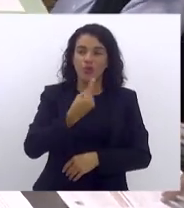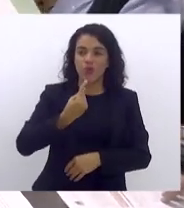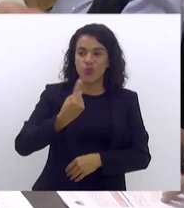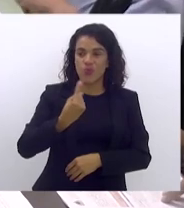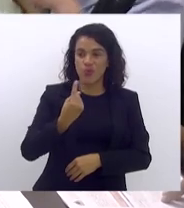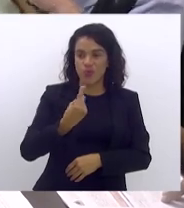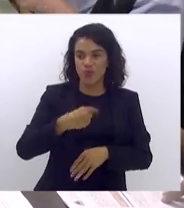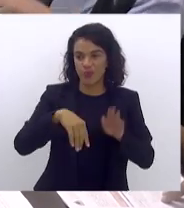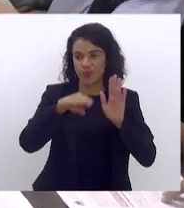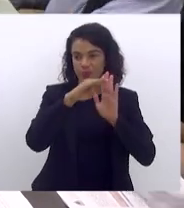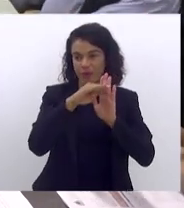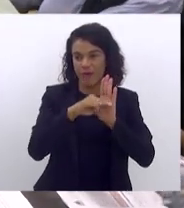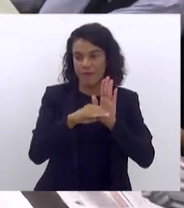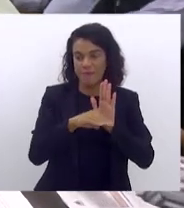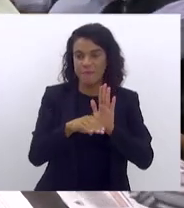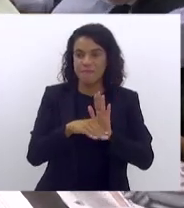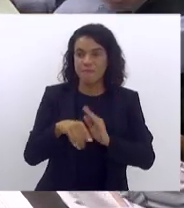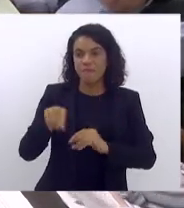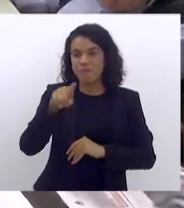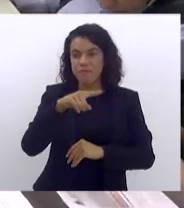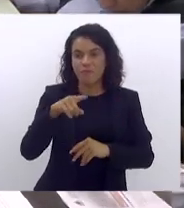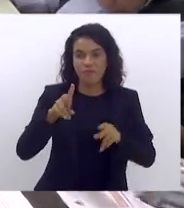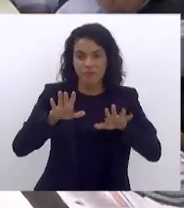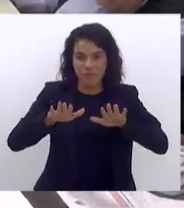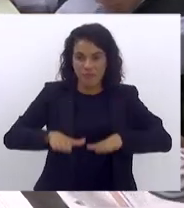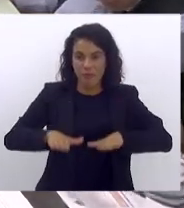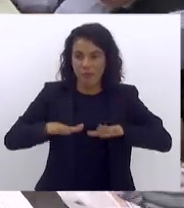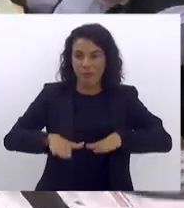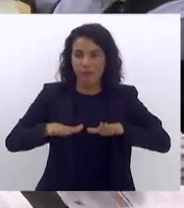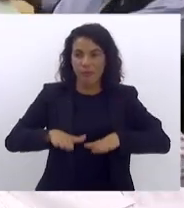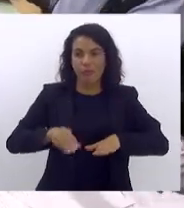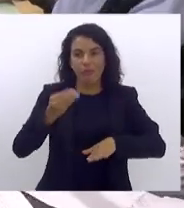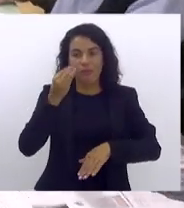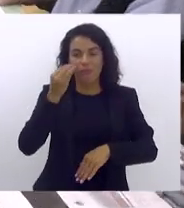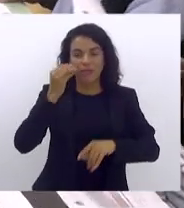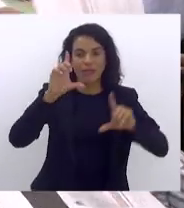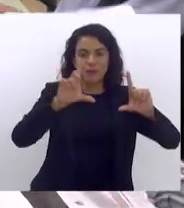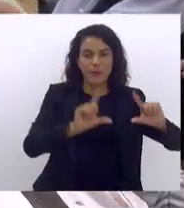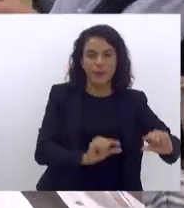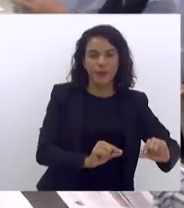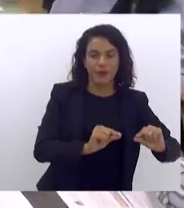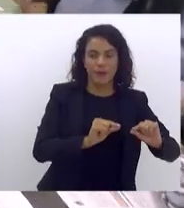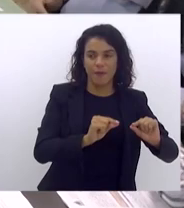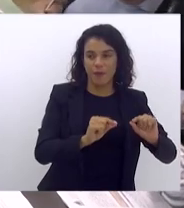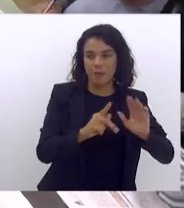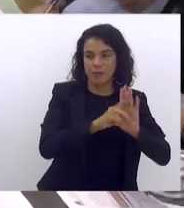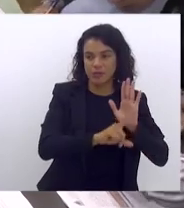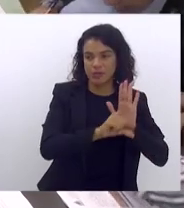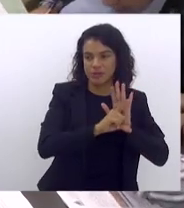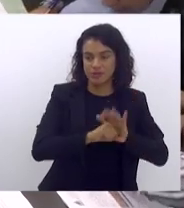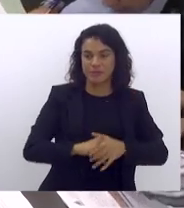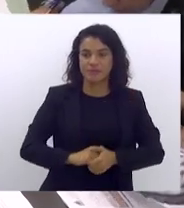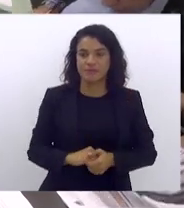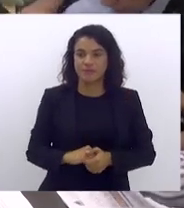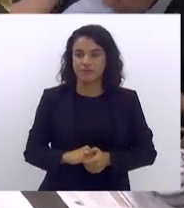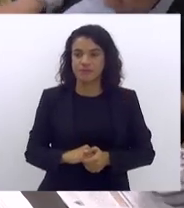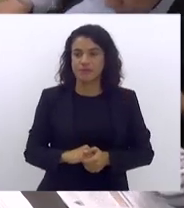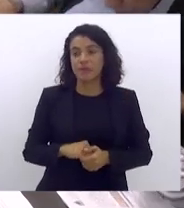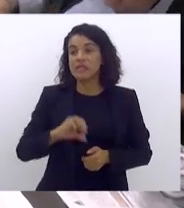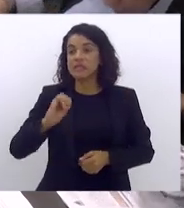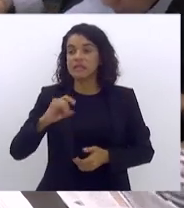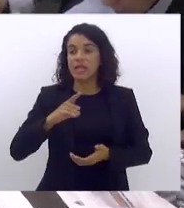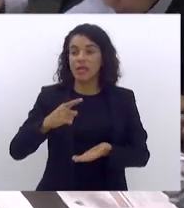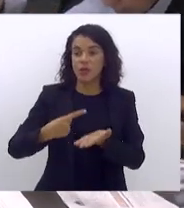Então, vou pedir aos colegas que puderem permanecer aí para a gente tentar esgotar o máximo possível. Sendo certo que aqueles que tiverem com